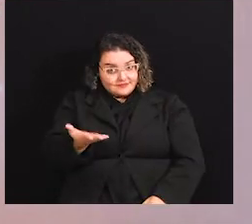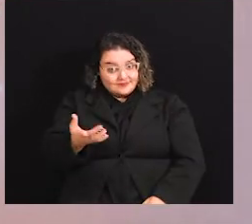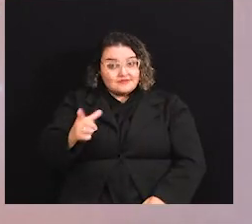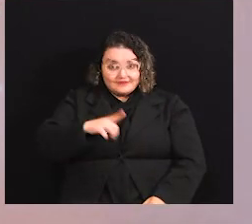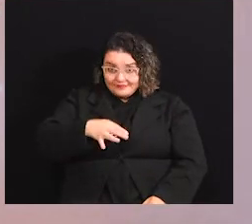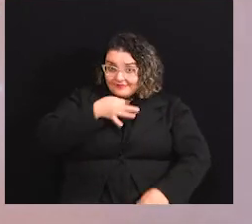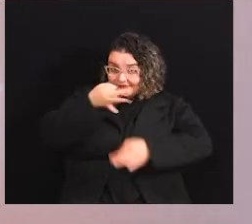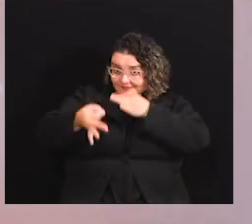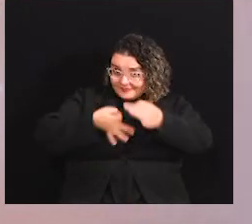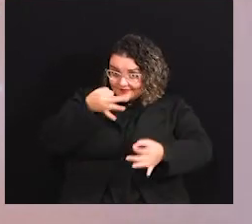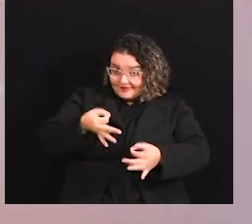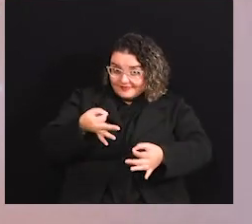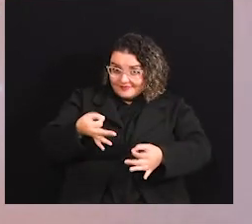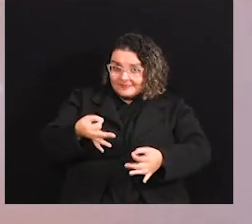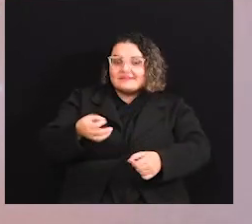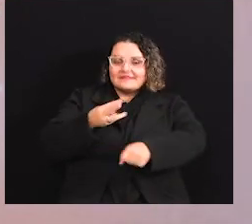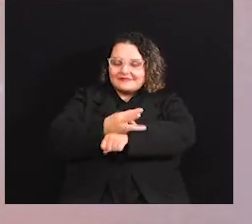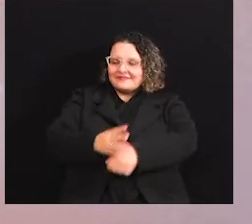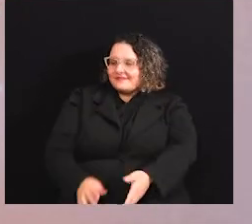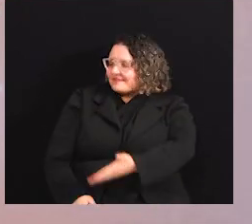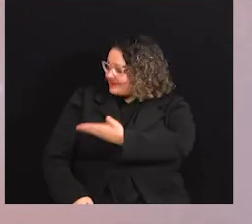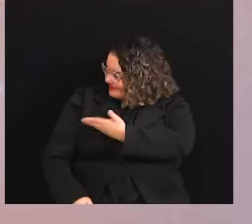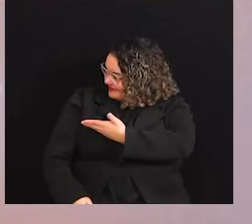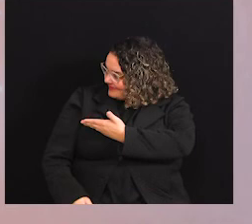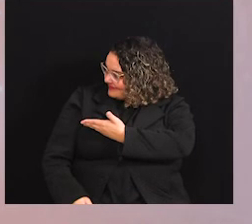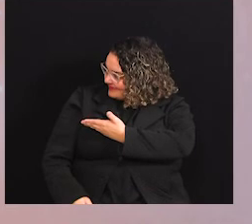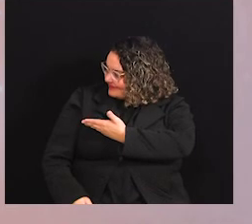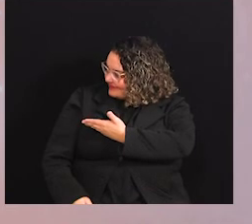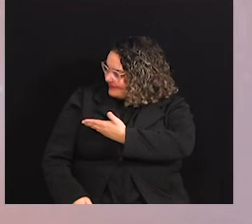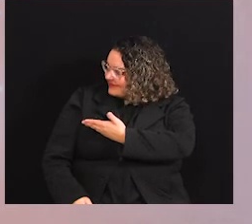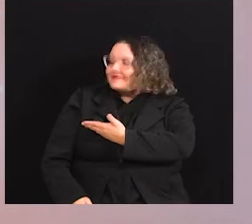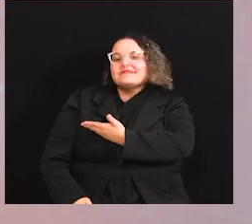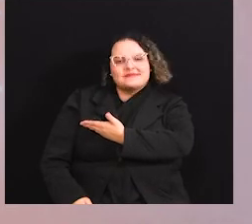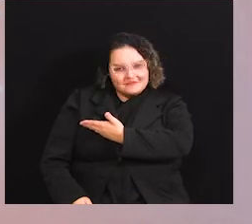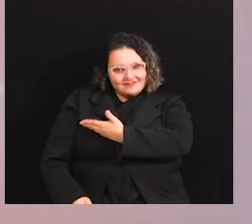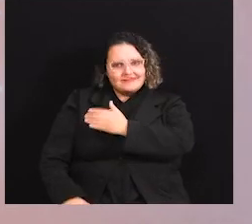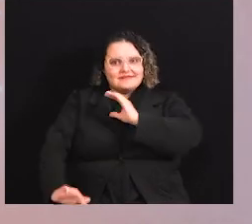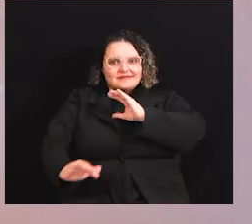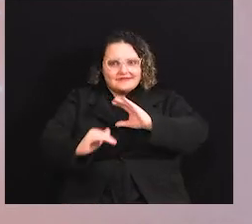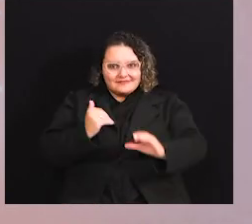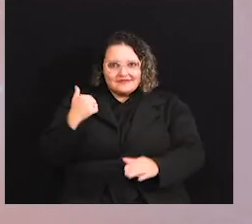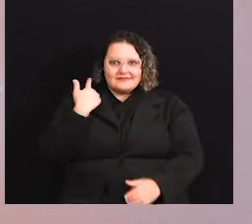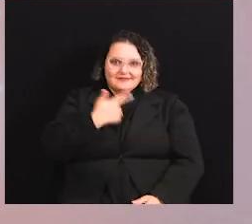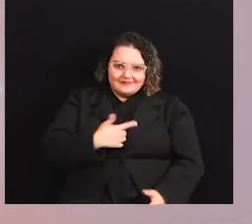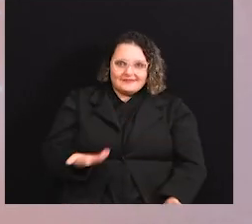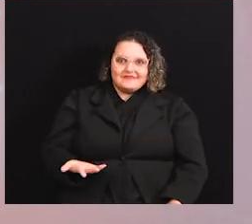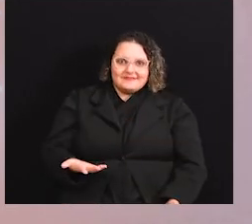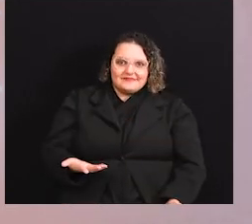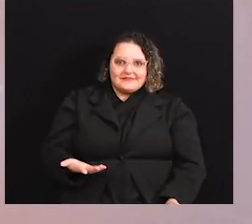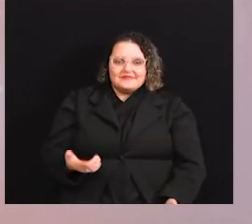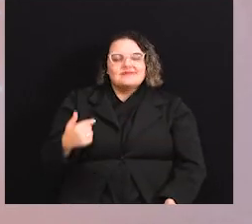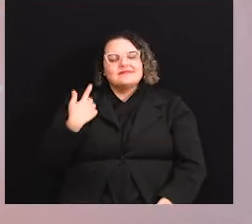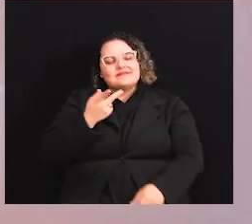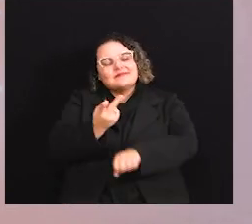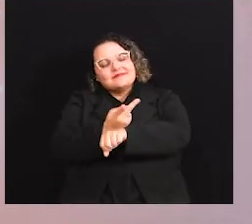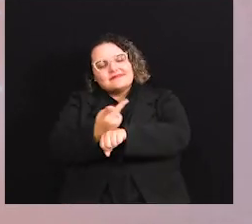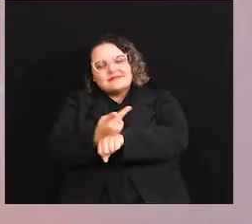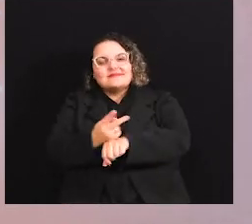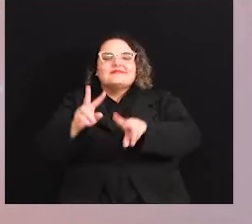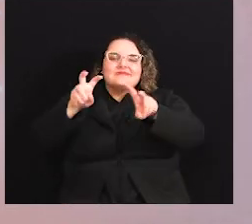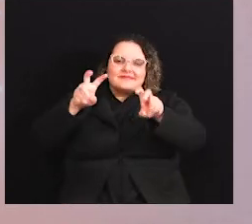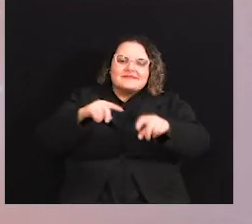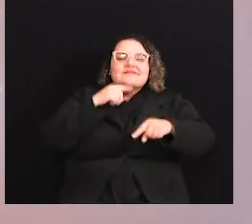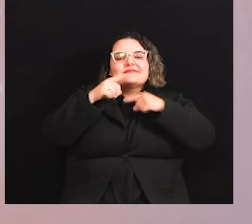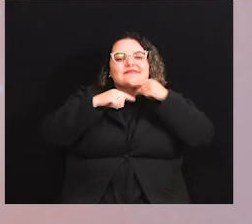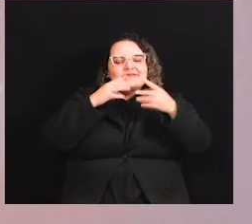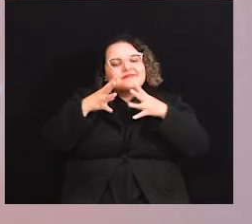alguma sugestão? O nosso WhatsApp é esse número que está aparecendo na sua tela. Envie uma mensagem para a gente. Nós vamos atrás desse tema aí